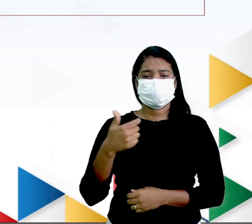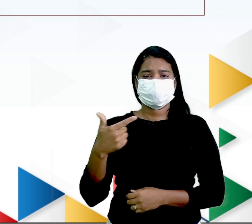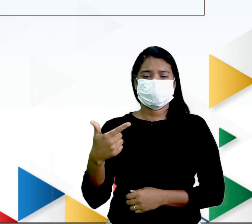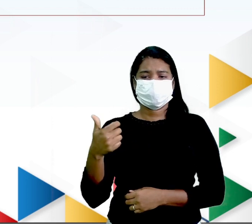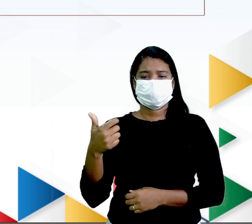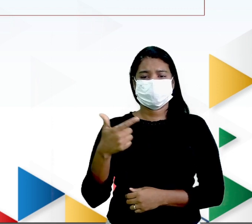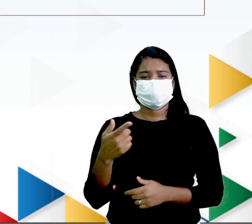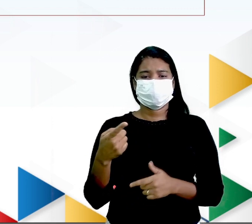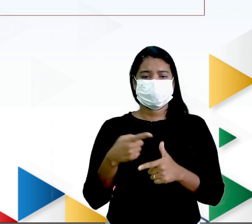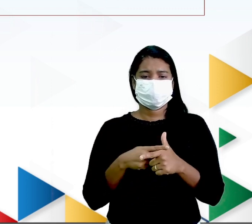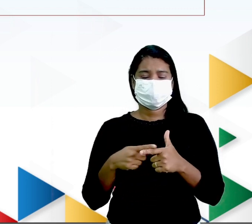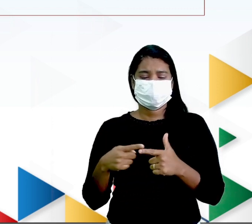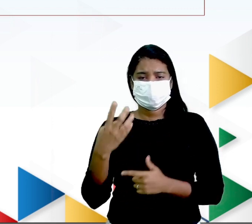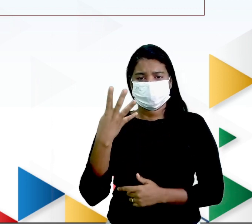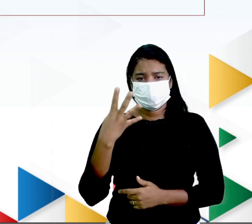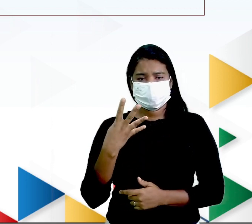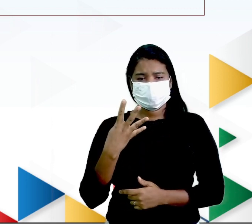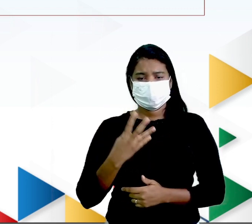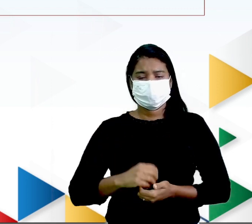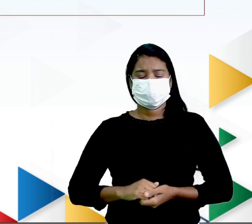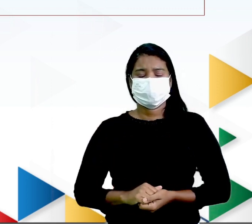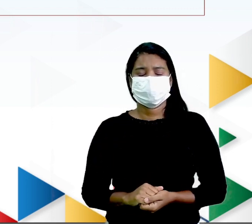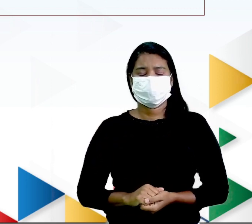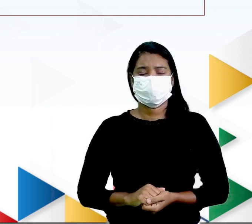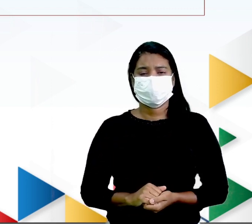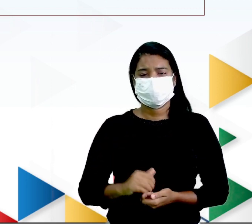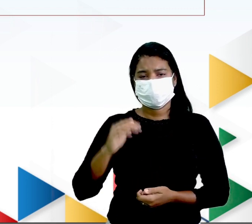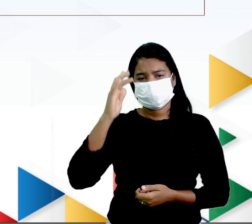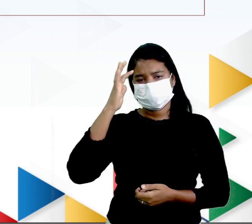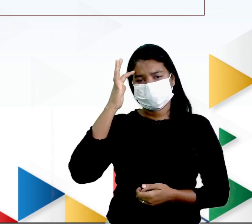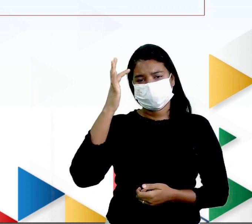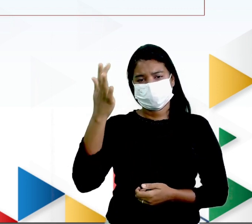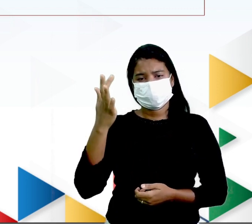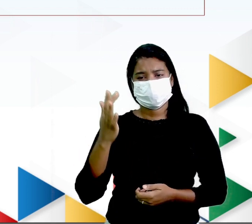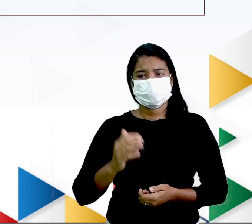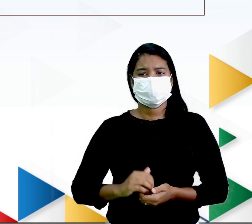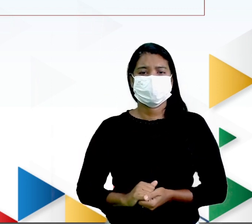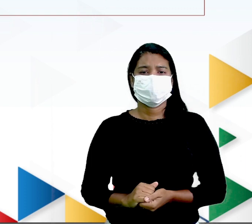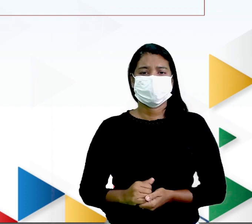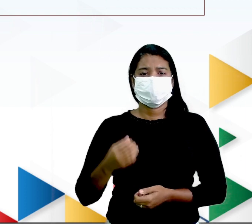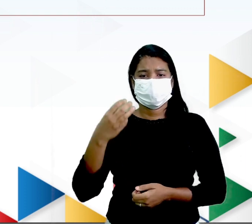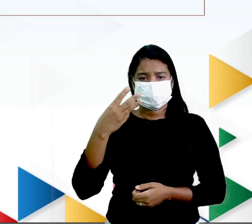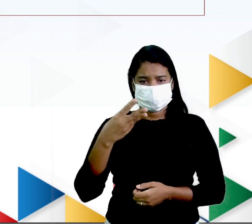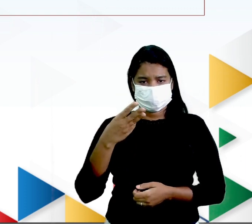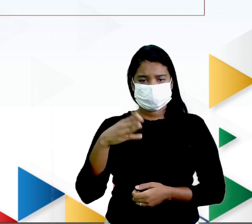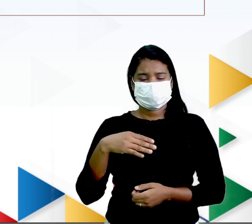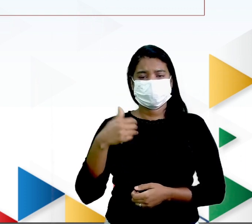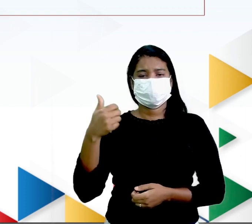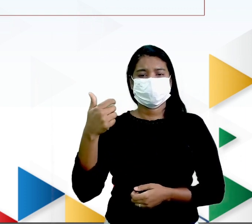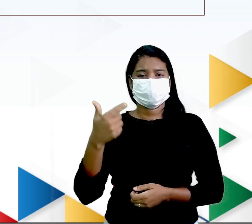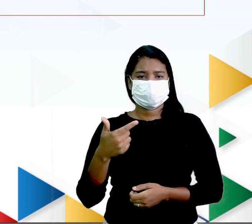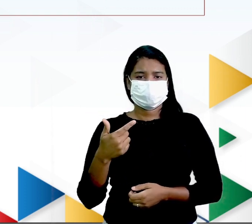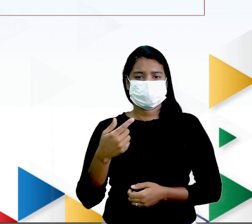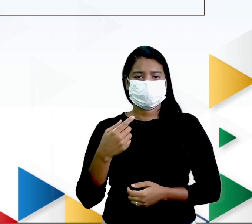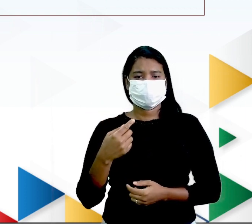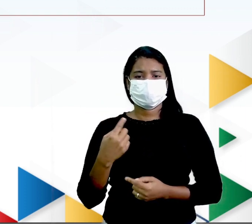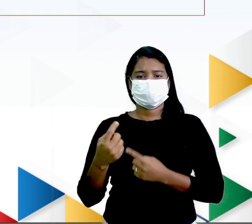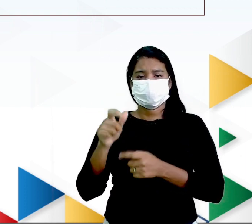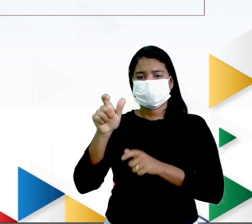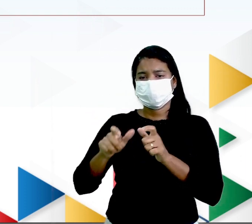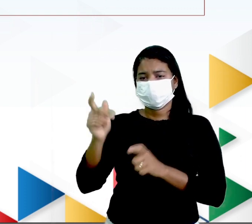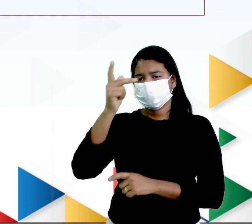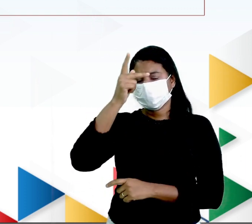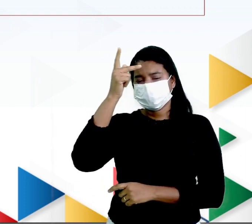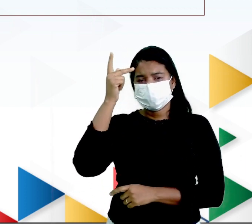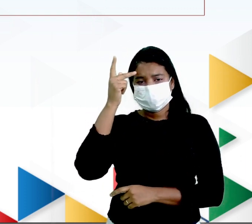serem divididos para 4 pessoas, eu terei o resultado de 3 doces por pessoa. Então, na partilha,